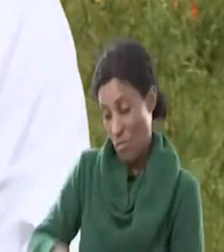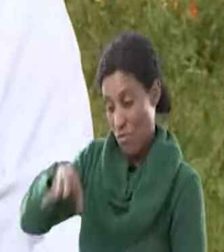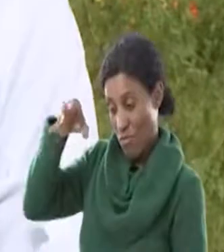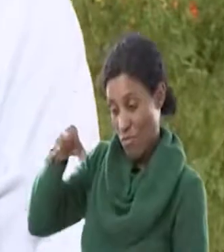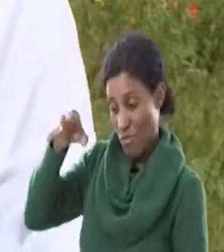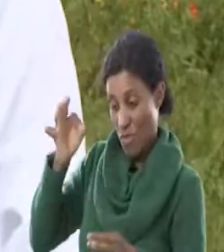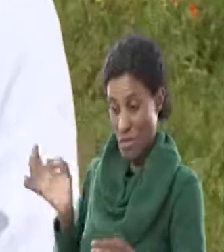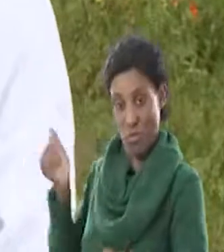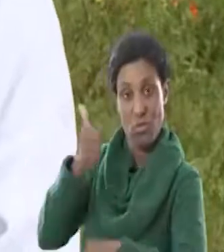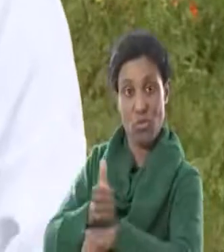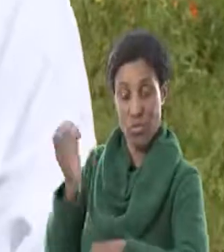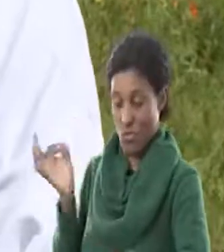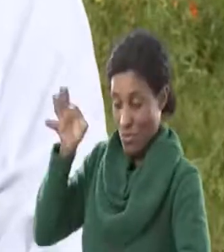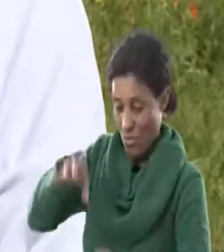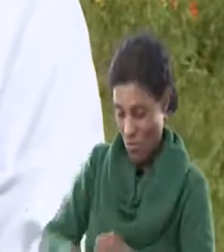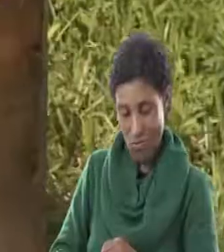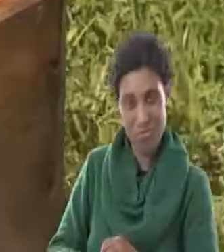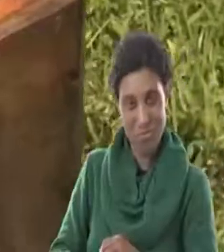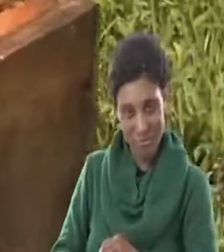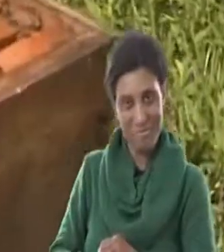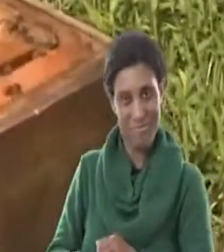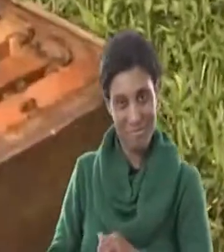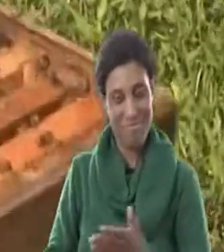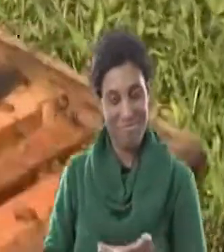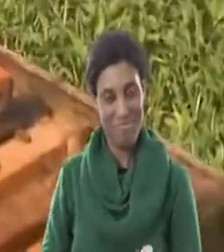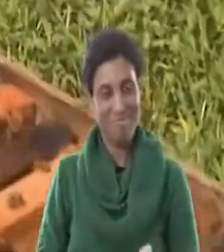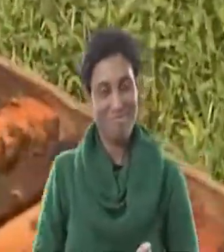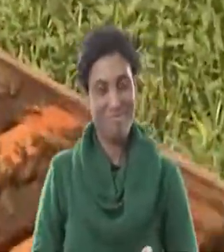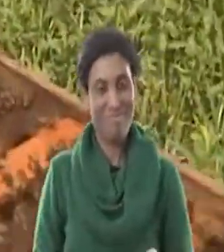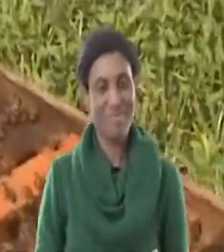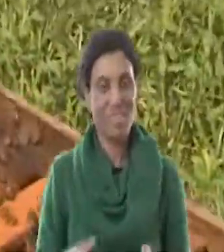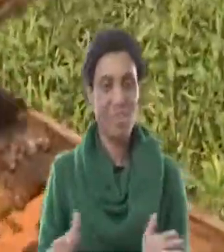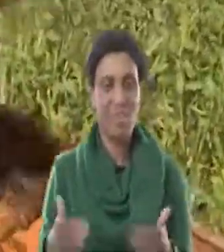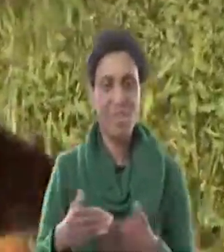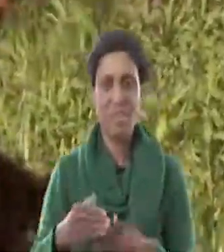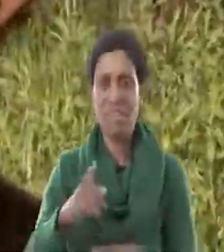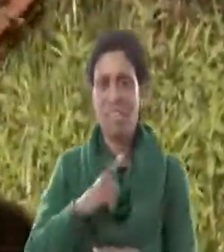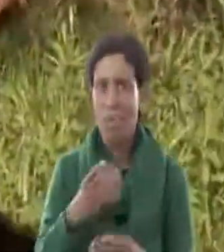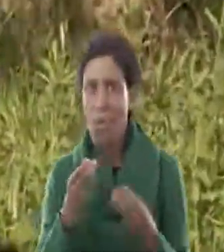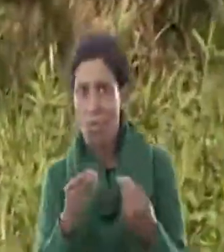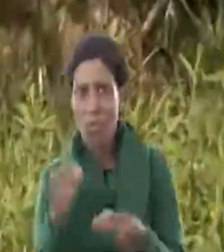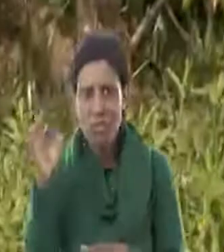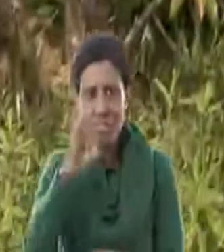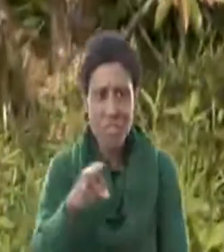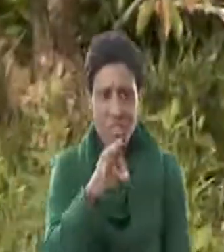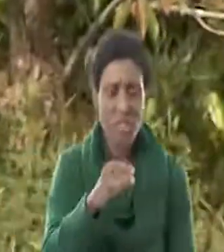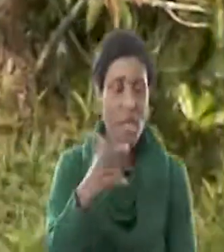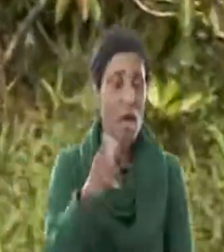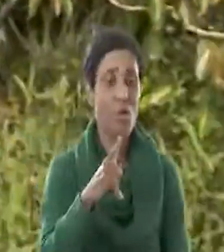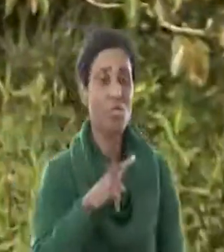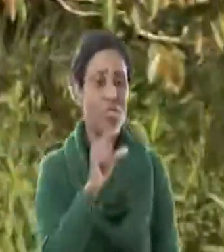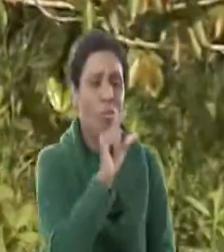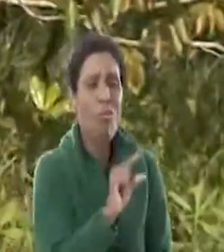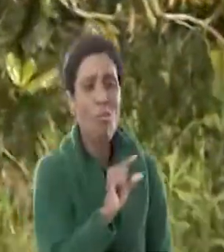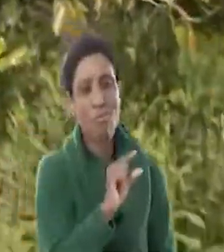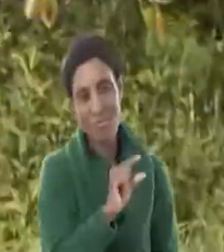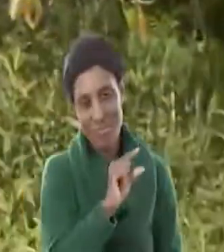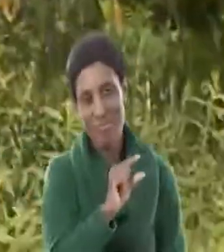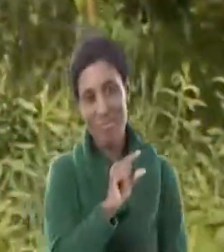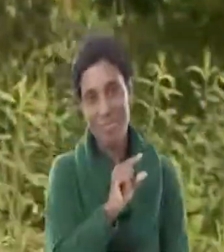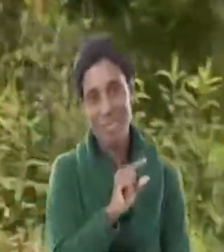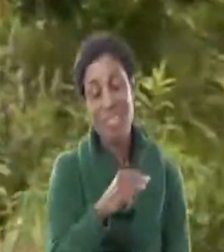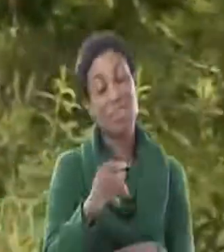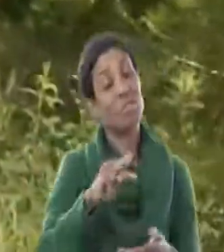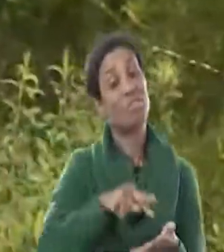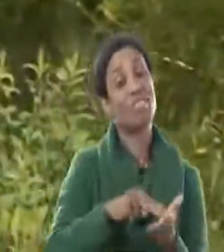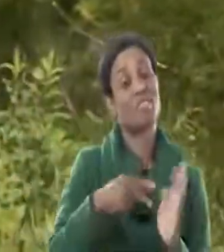uma sobrecaixa, coloca outra e segue o baile, não pode deixar. Uma quantidade, uma caixa tem muita quantidade de abelha e a outra tem pouquinho. Isso aí